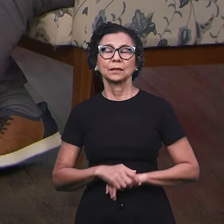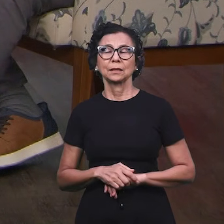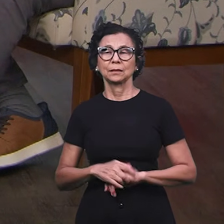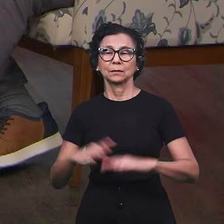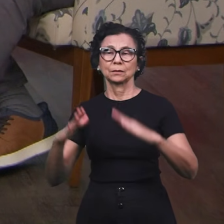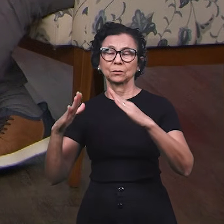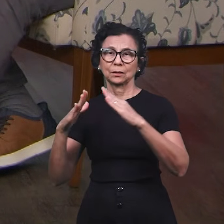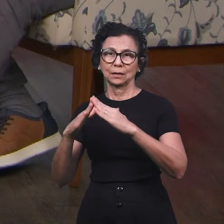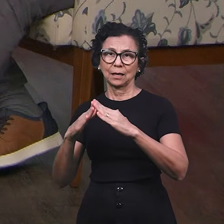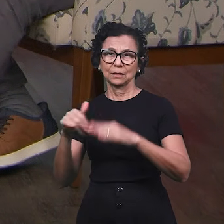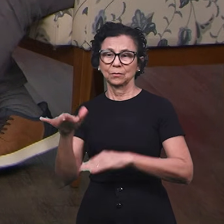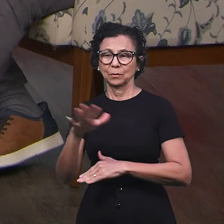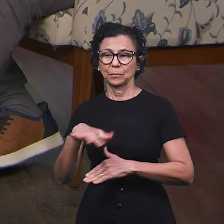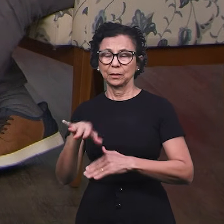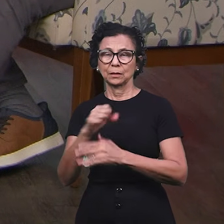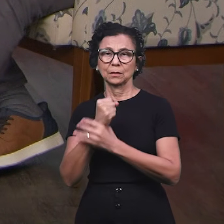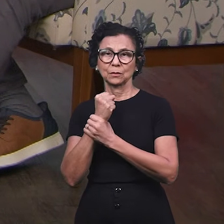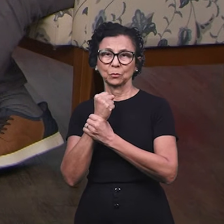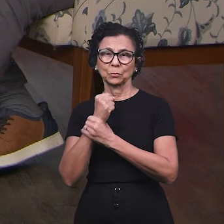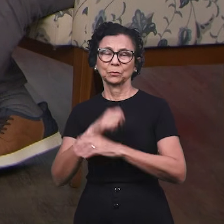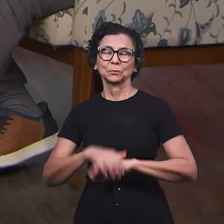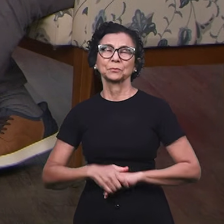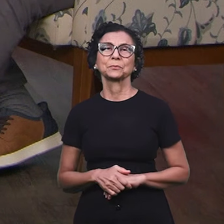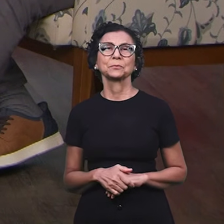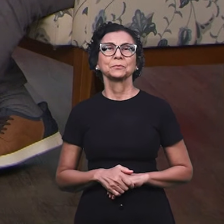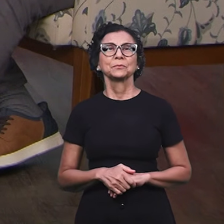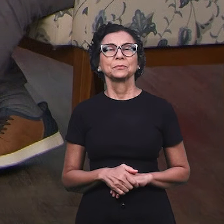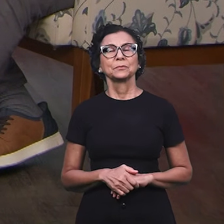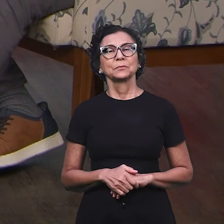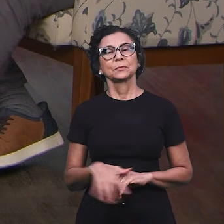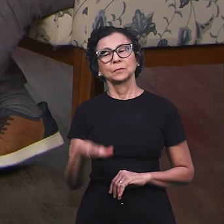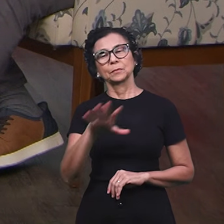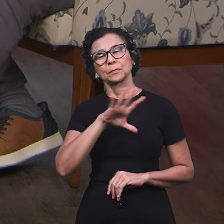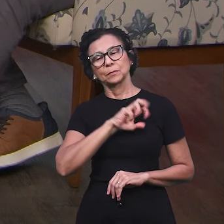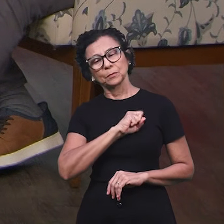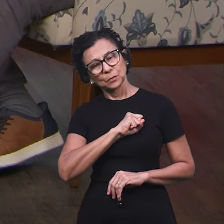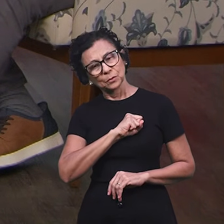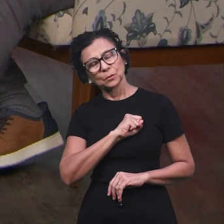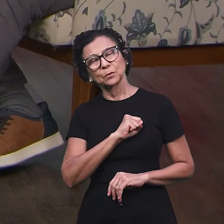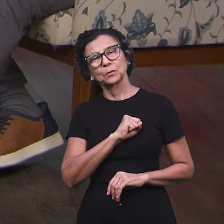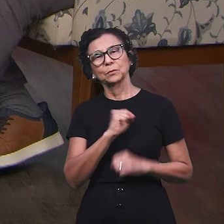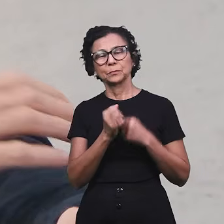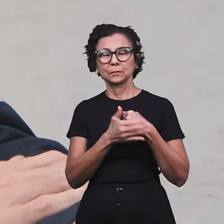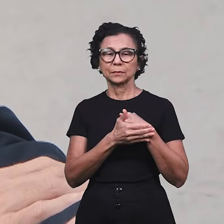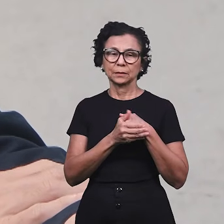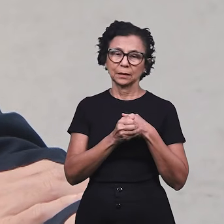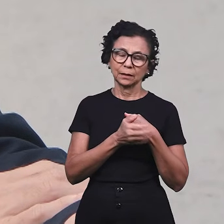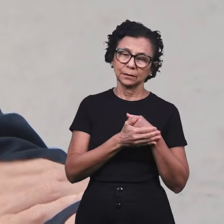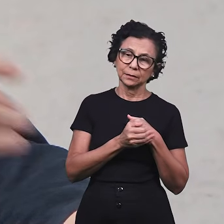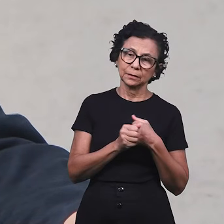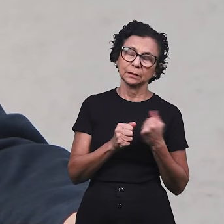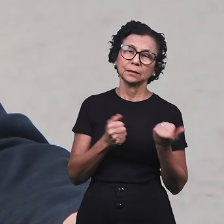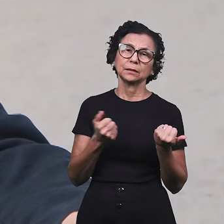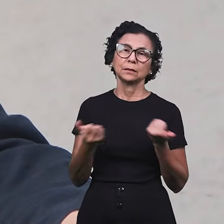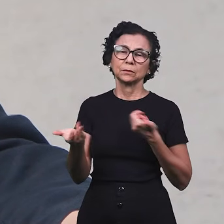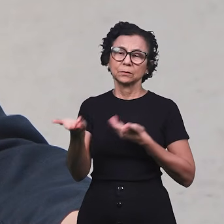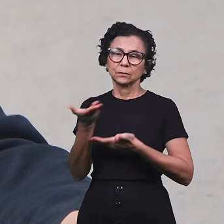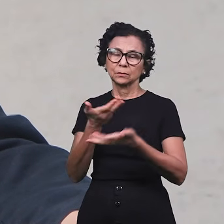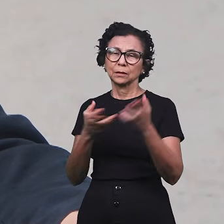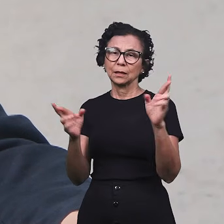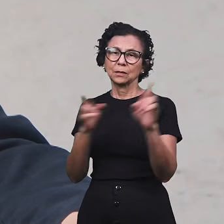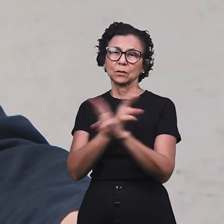risco. Então, esse tem que ser o ambiente da nossa casa. Exatamente. Esse ambiente de amor, não é? De carinho,